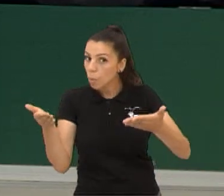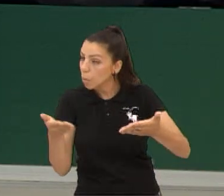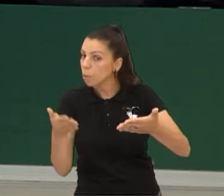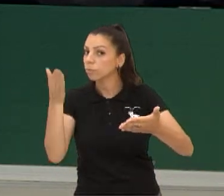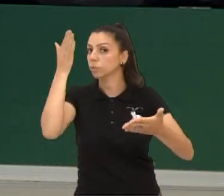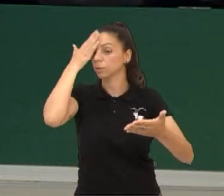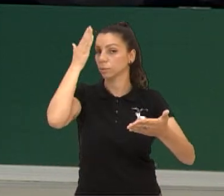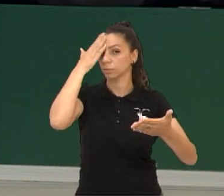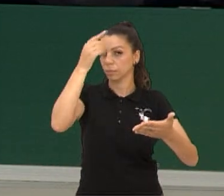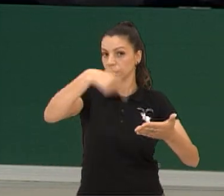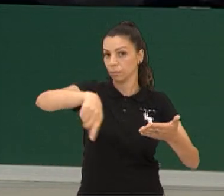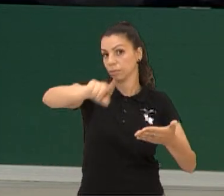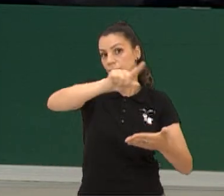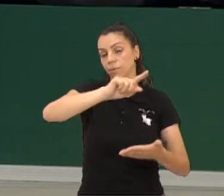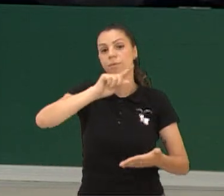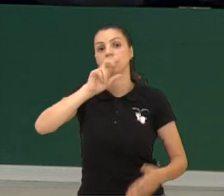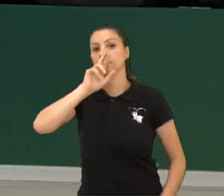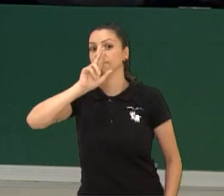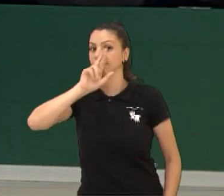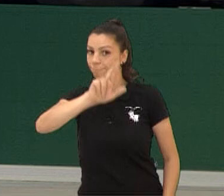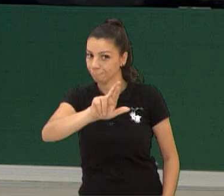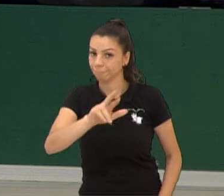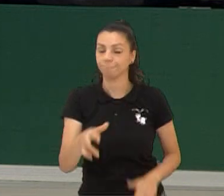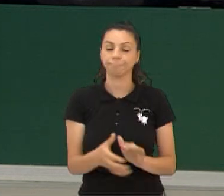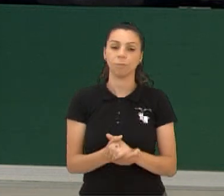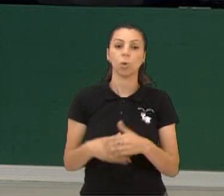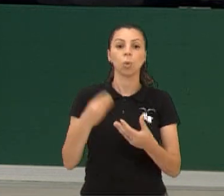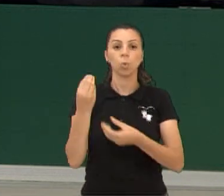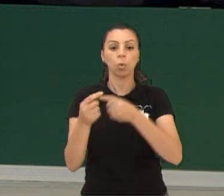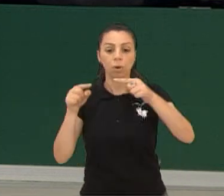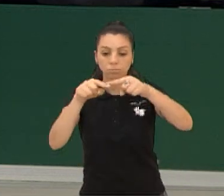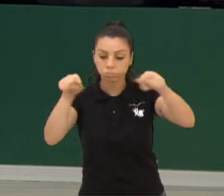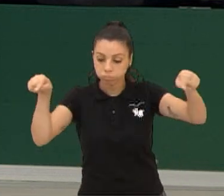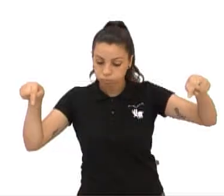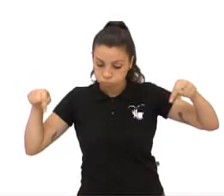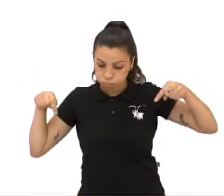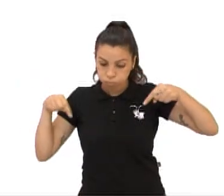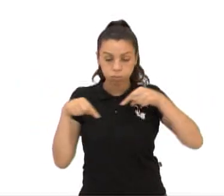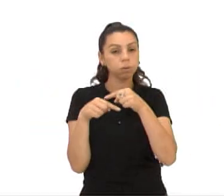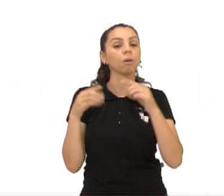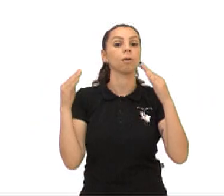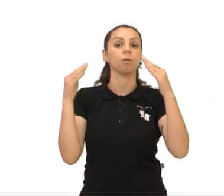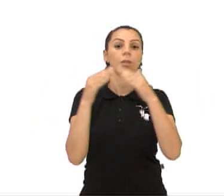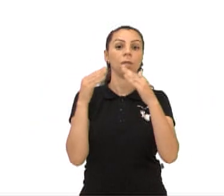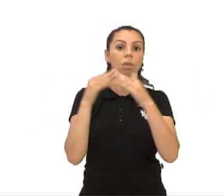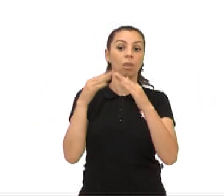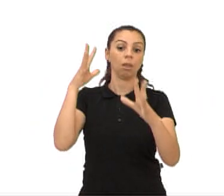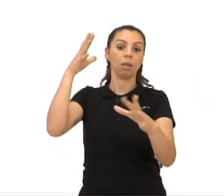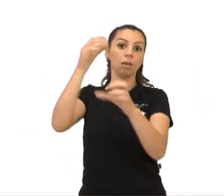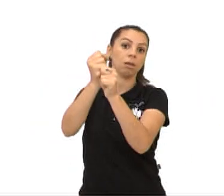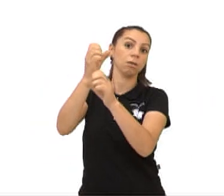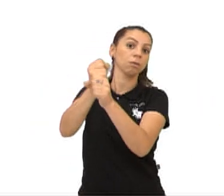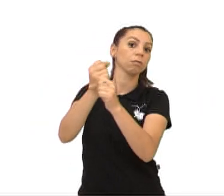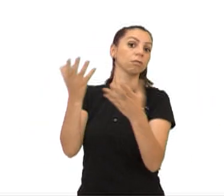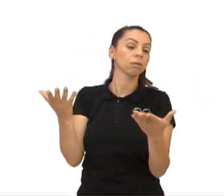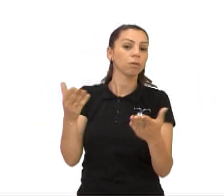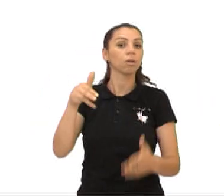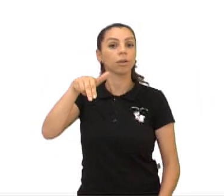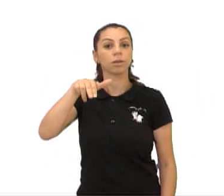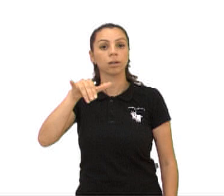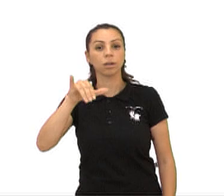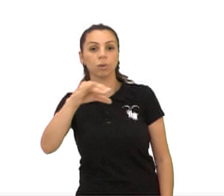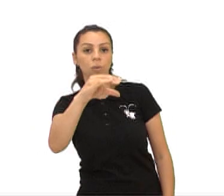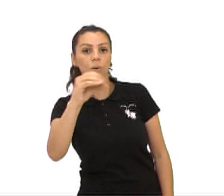vocês sabem fazer. Quantos metros quadrados de piso serão construídos para a área total da casa da